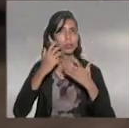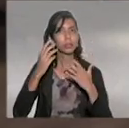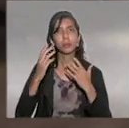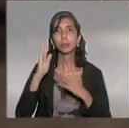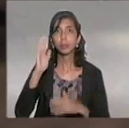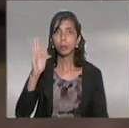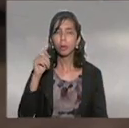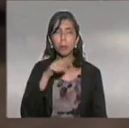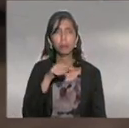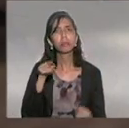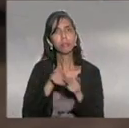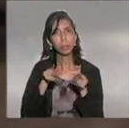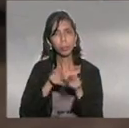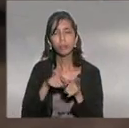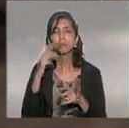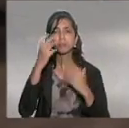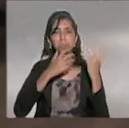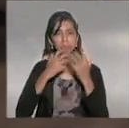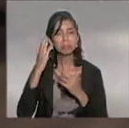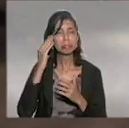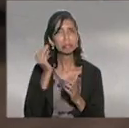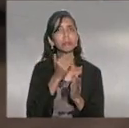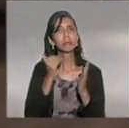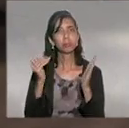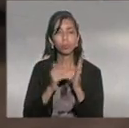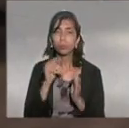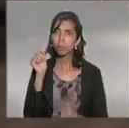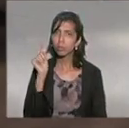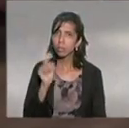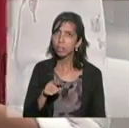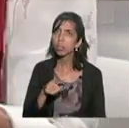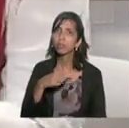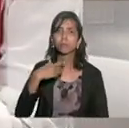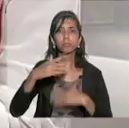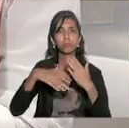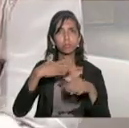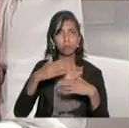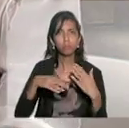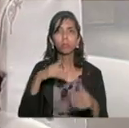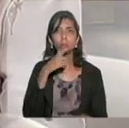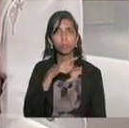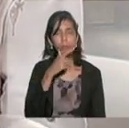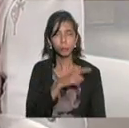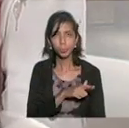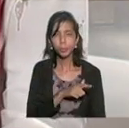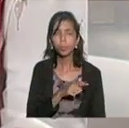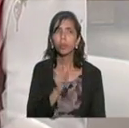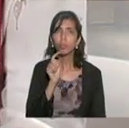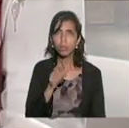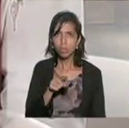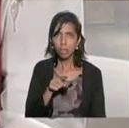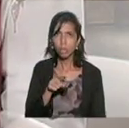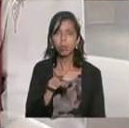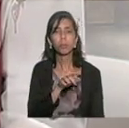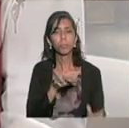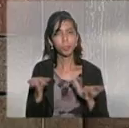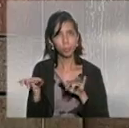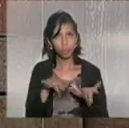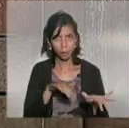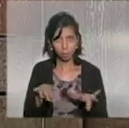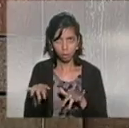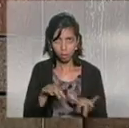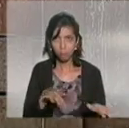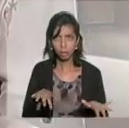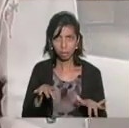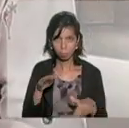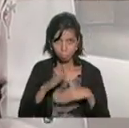mestra. Mas você também é um cara que de musical você sabe tudo, né? Você foi caminhando para esse lado mesmo, né? Você é pianista, é isso? Sou